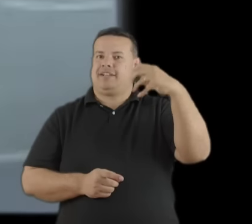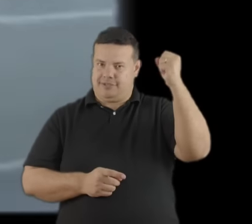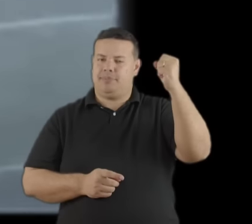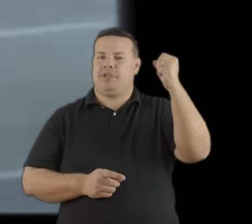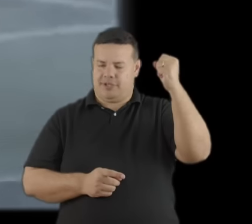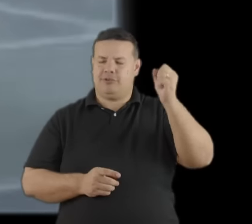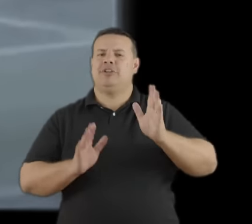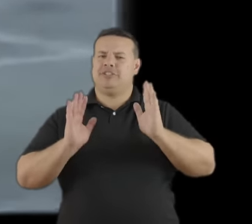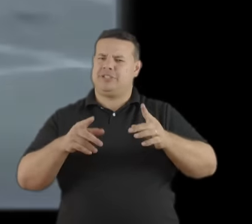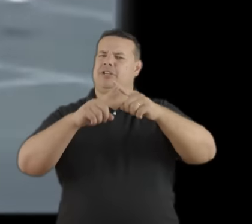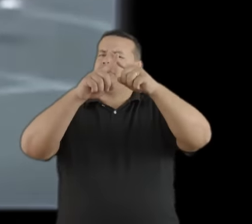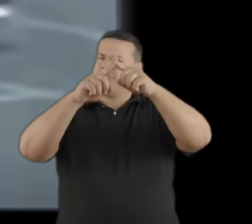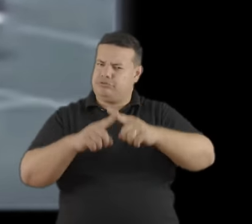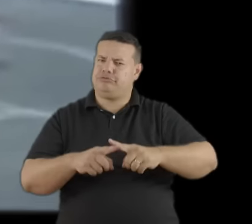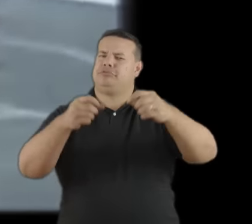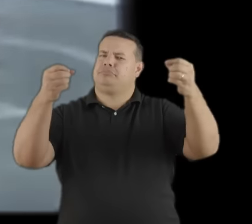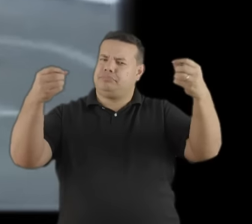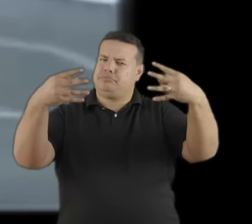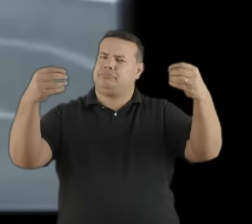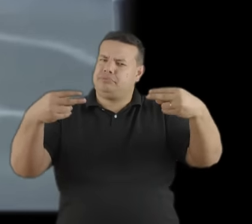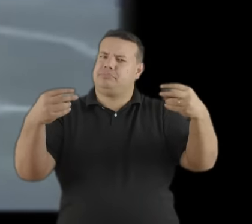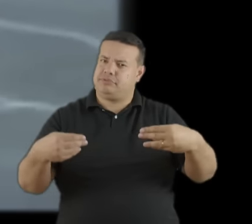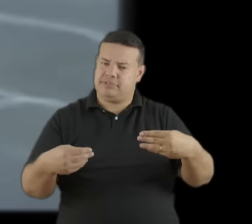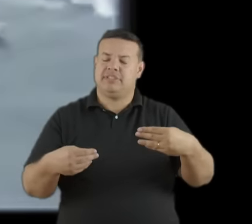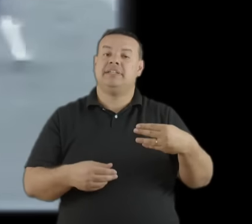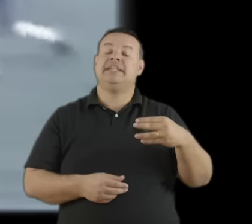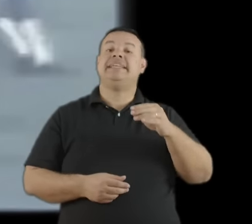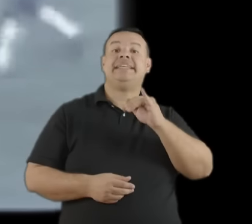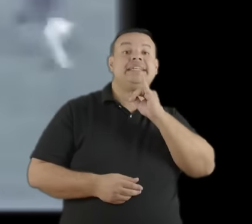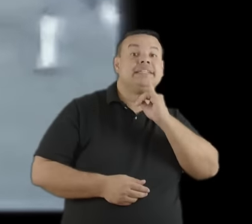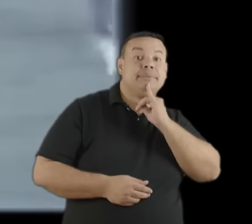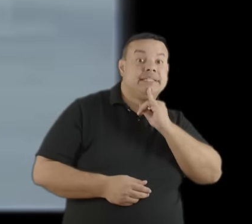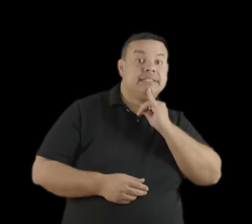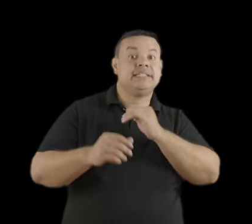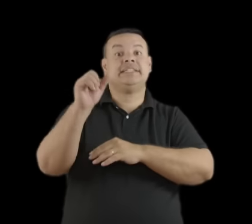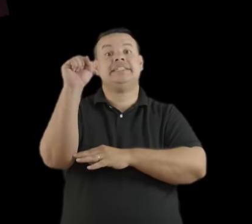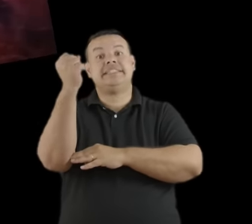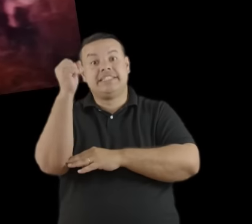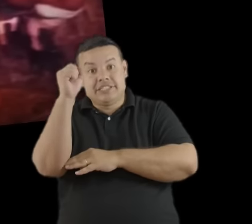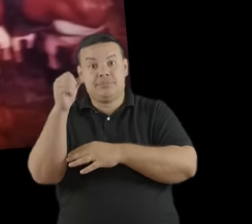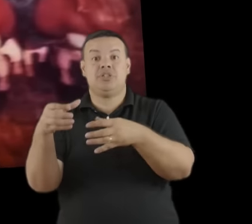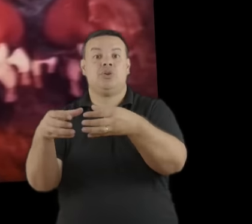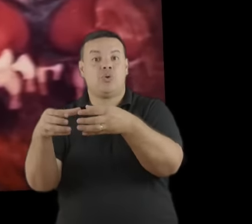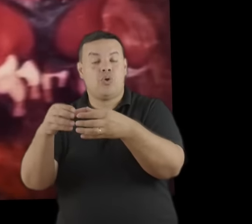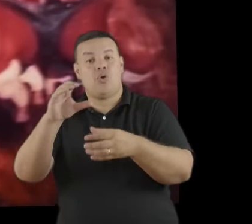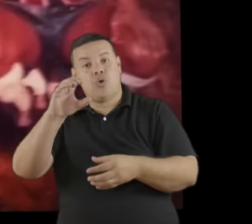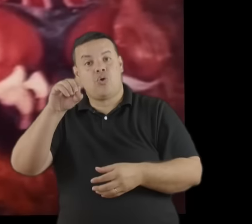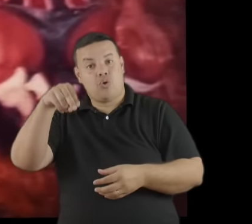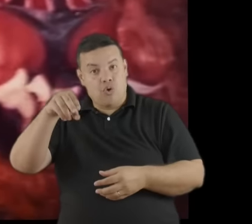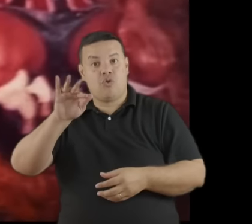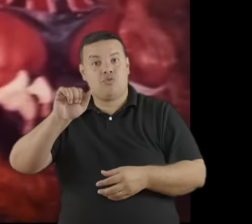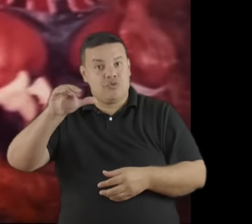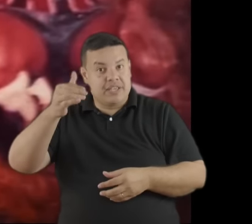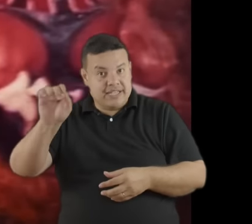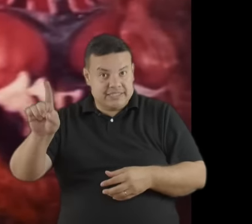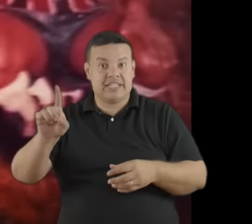disputa de diversos turnos e quadrangulares, Itabaiana, Sergipe e Confiança chegaram ao triangular decisivo do